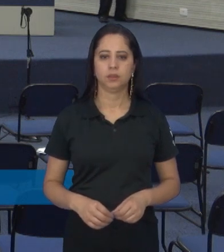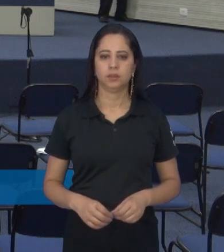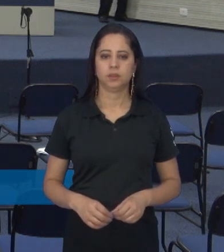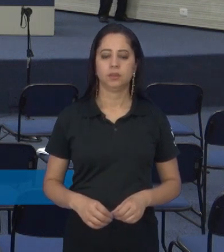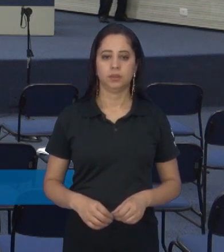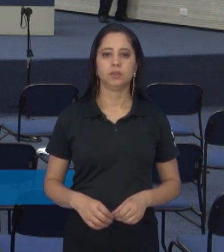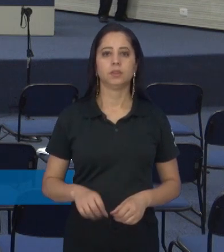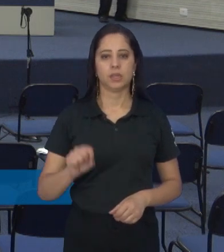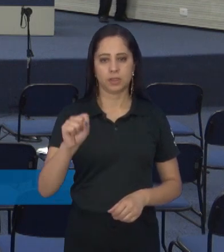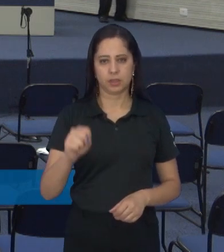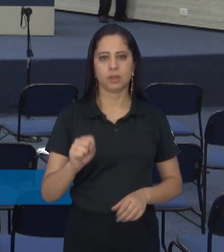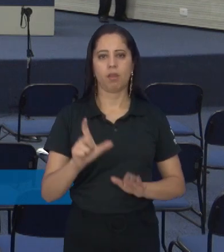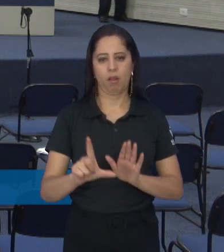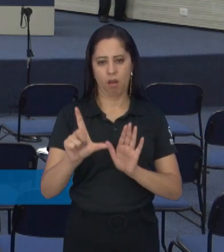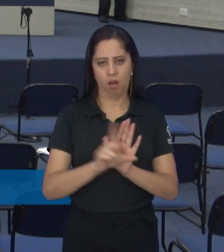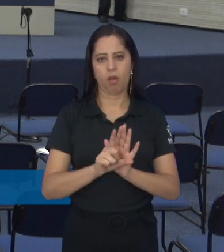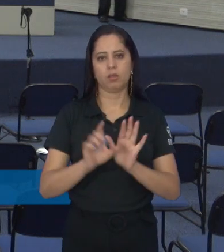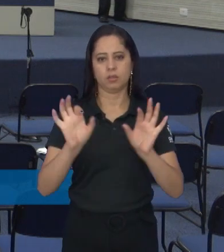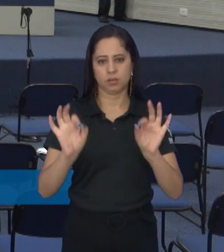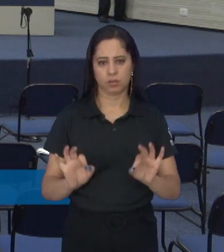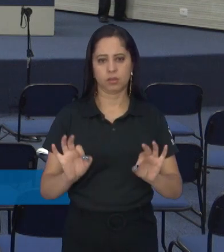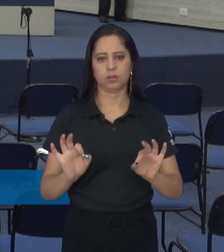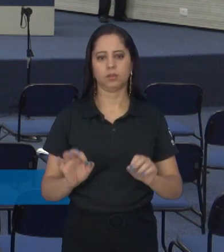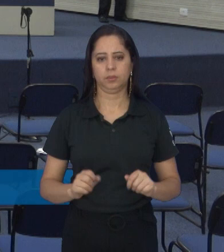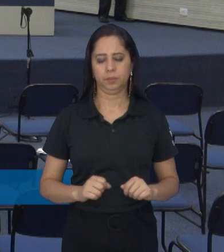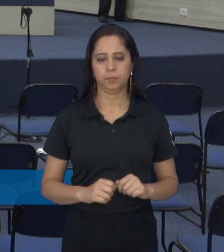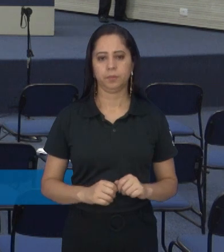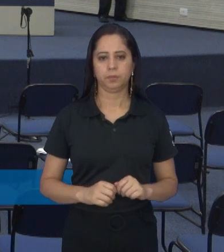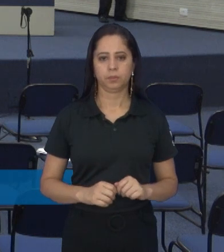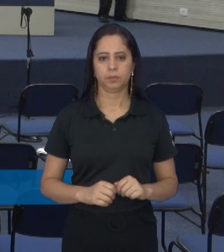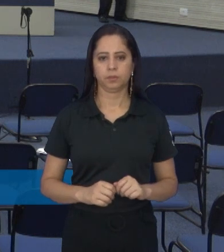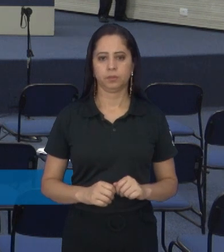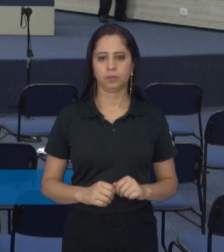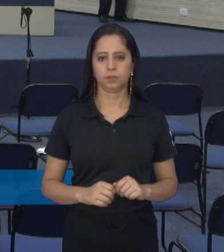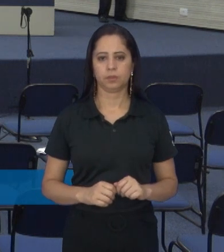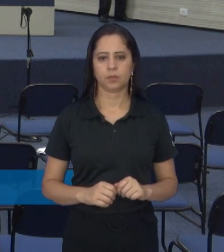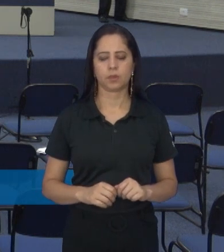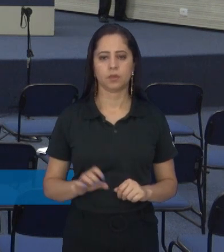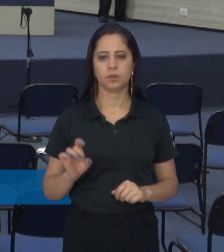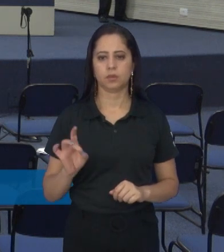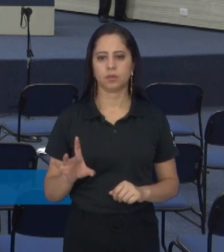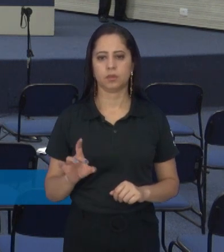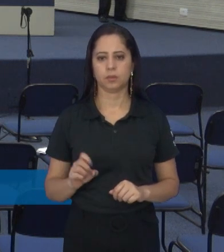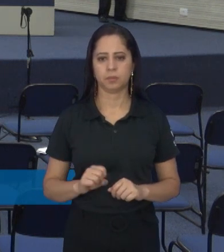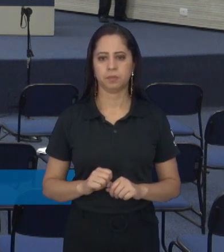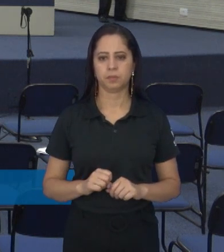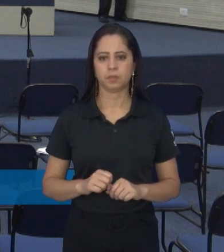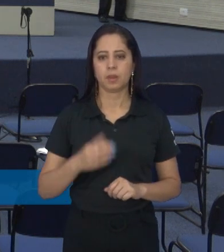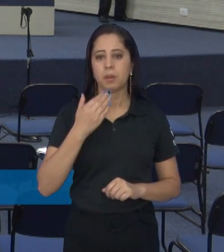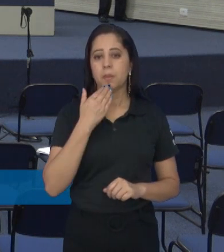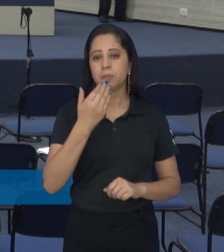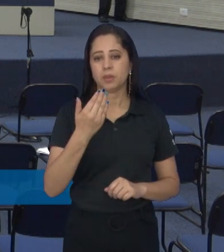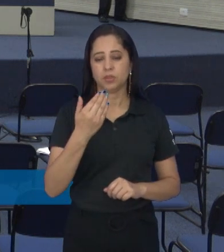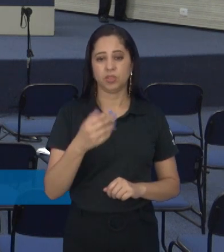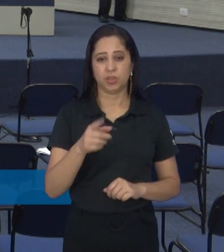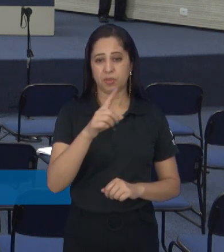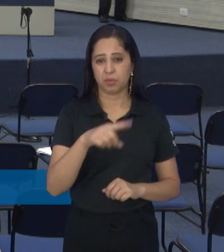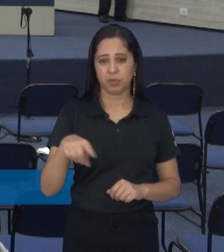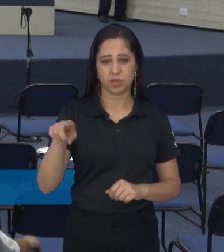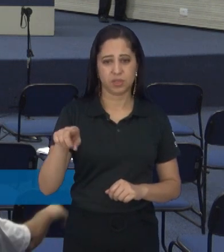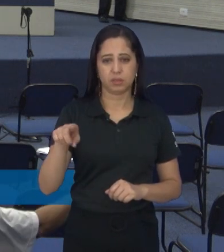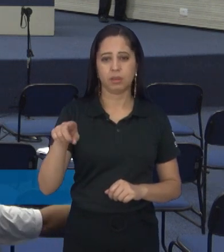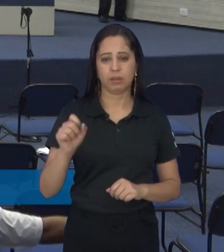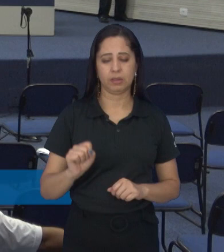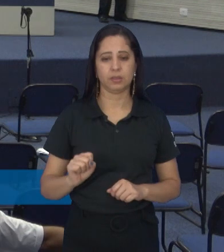exatamente por lei lei específica para isso eu só quero pedir aos senhores que não faça ainda